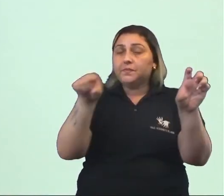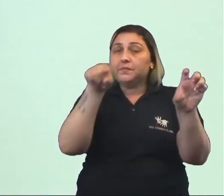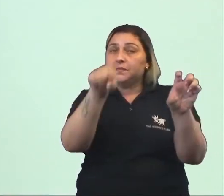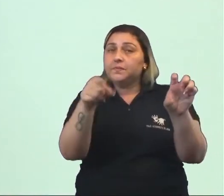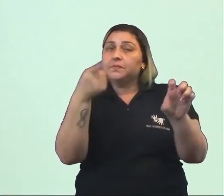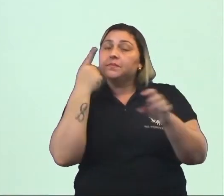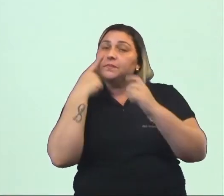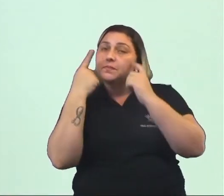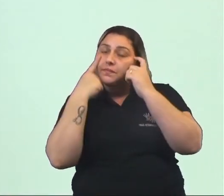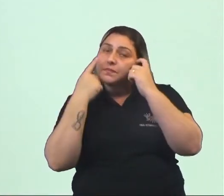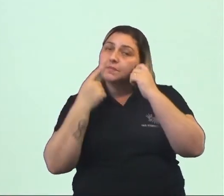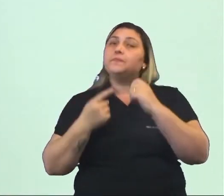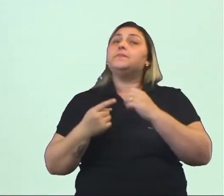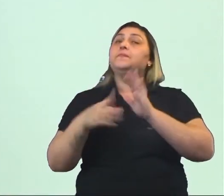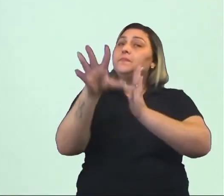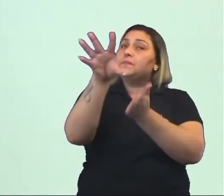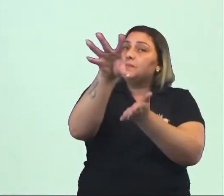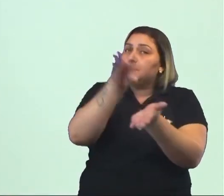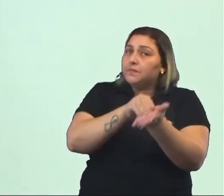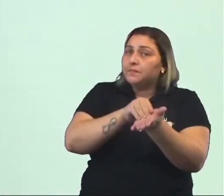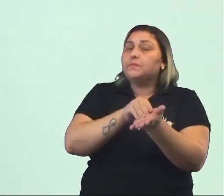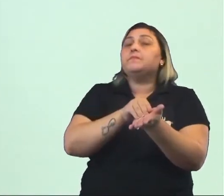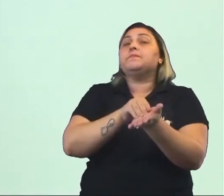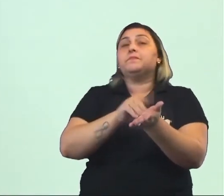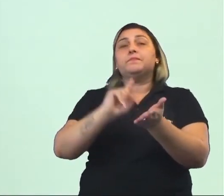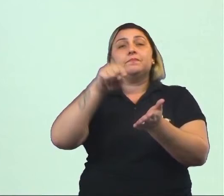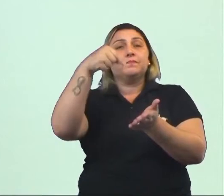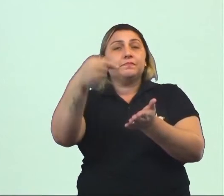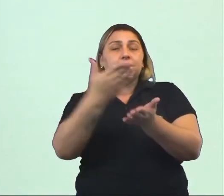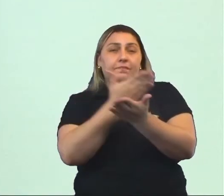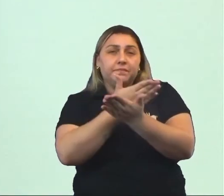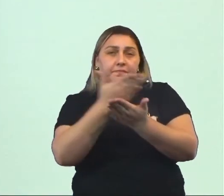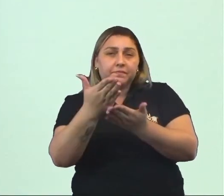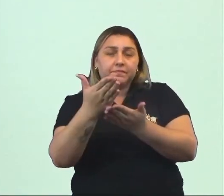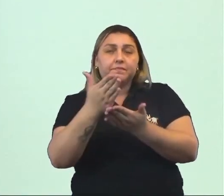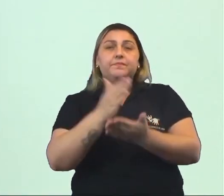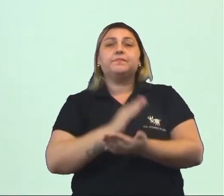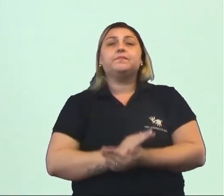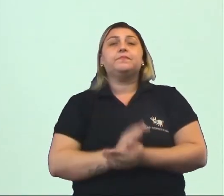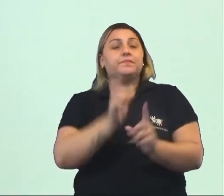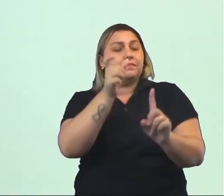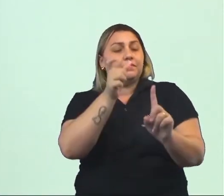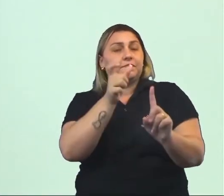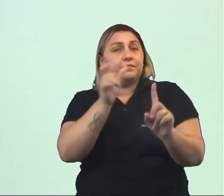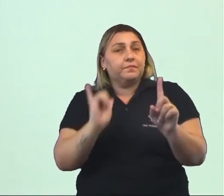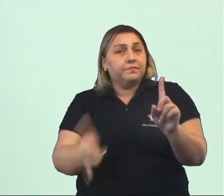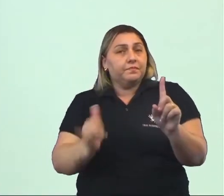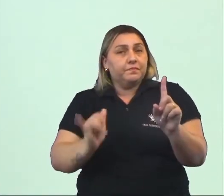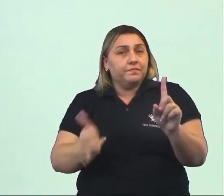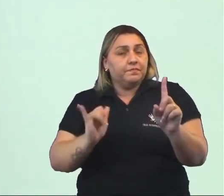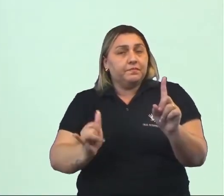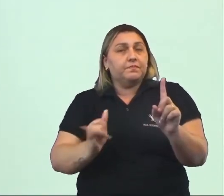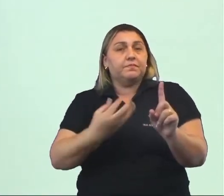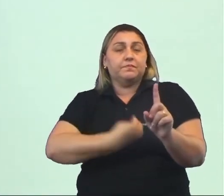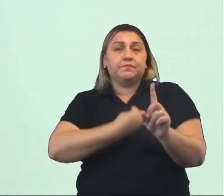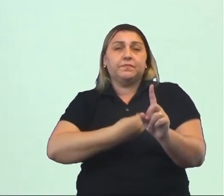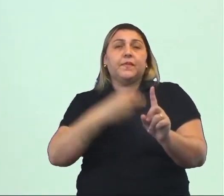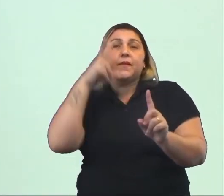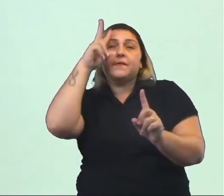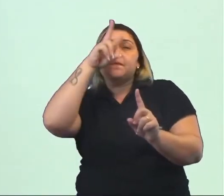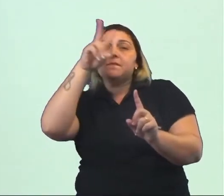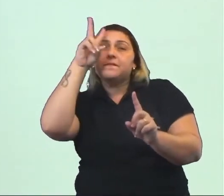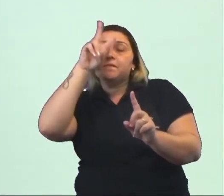você observar e seguir a mesma sequência, que logo no início, o narrador está ali no presente e começa a reviver